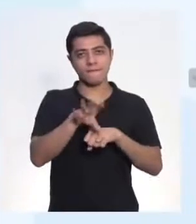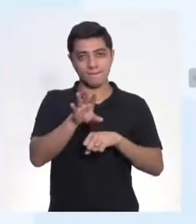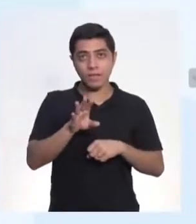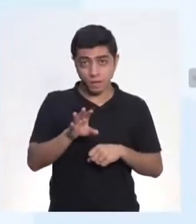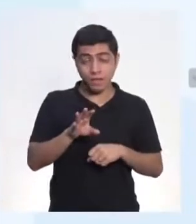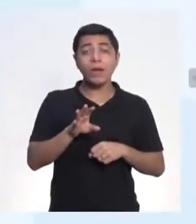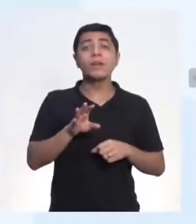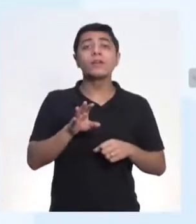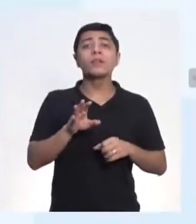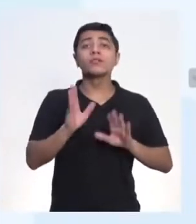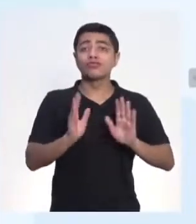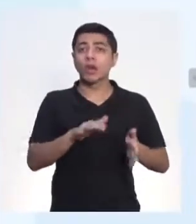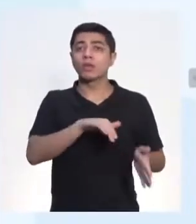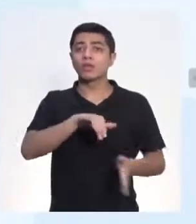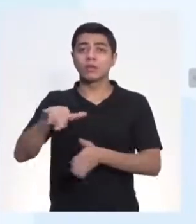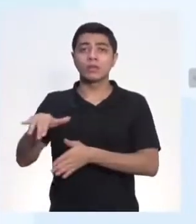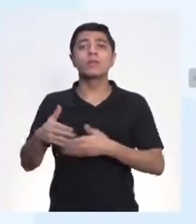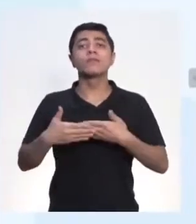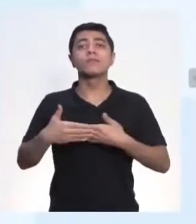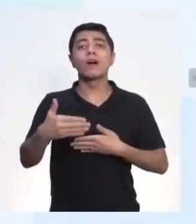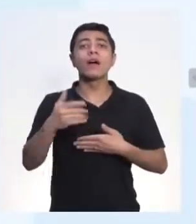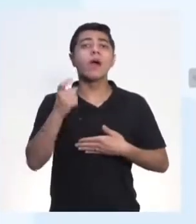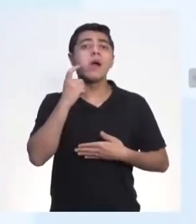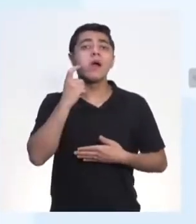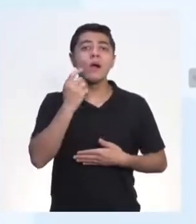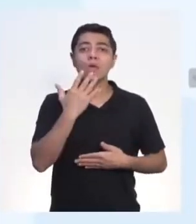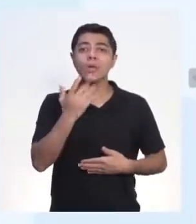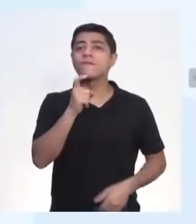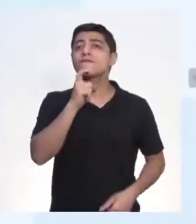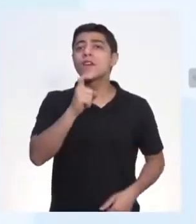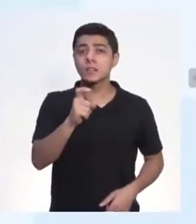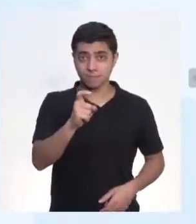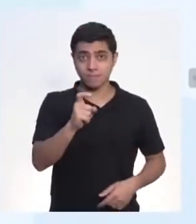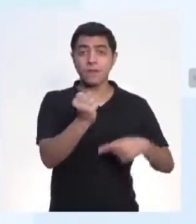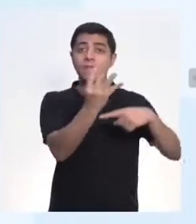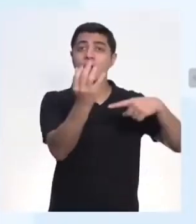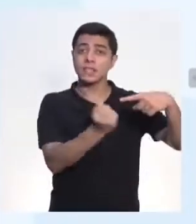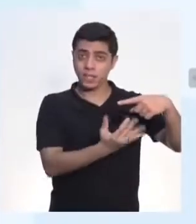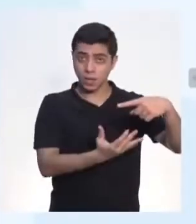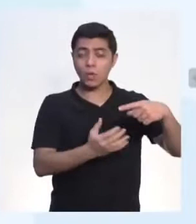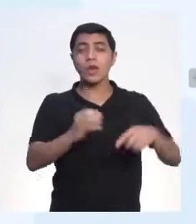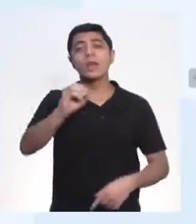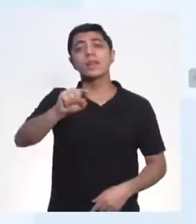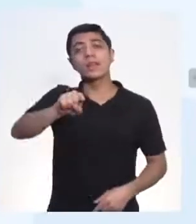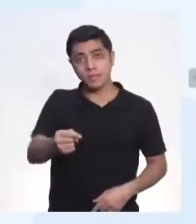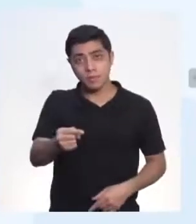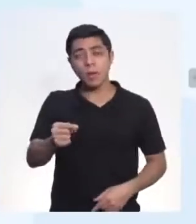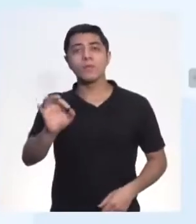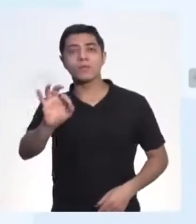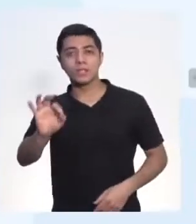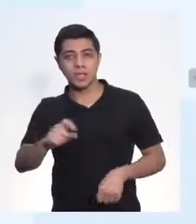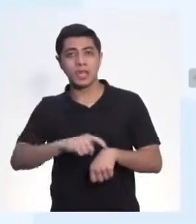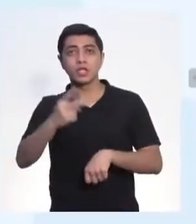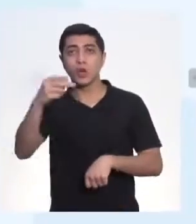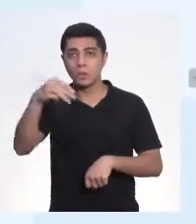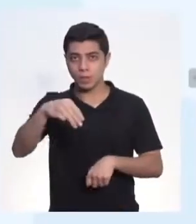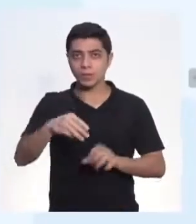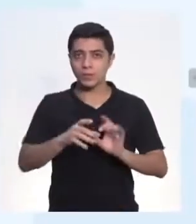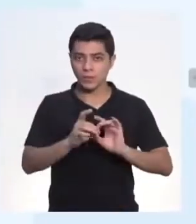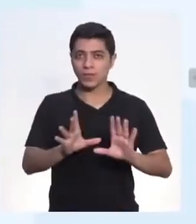balas verdes. Fração, decimal e porcentagem. 2 minutinhos para vocês.